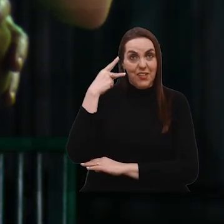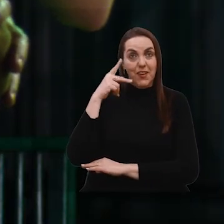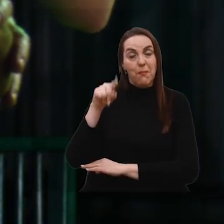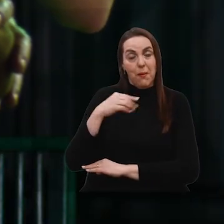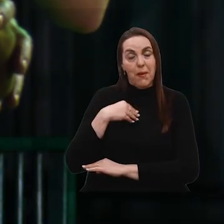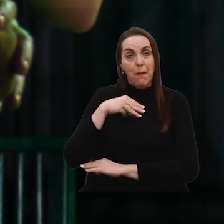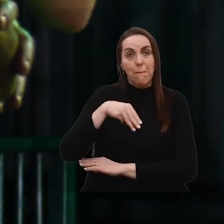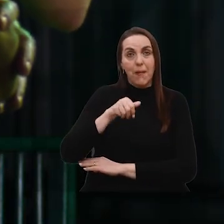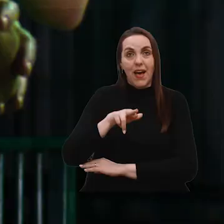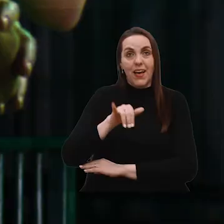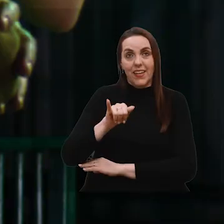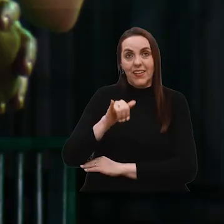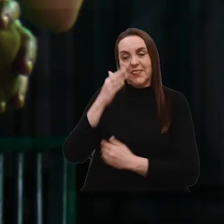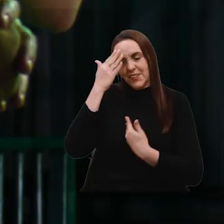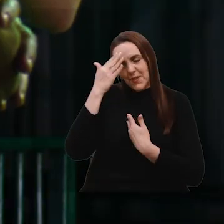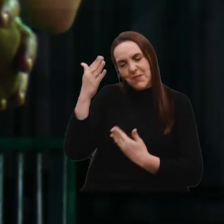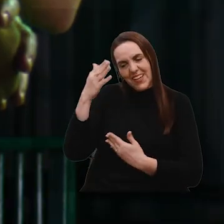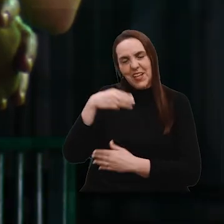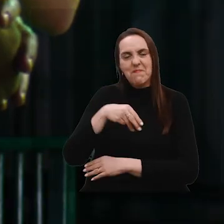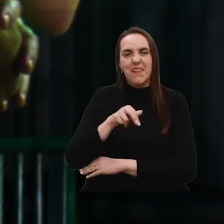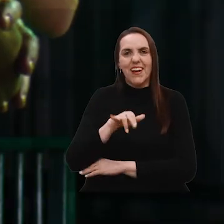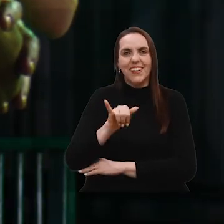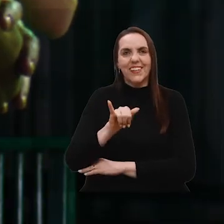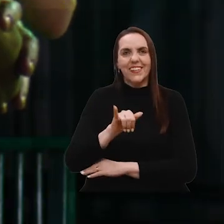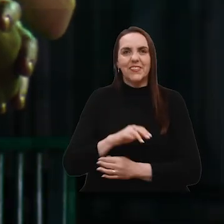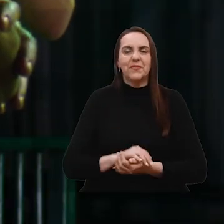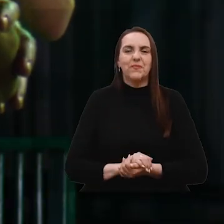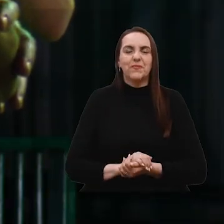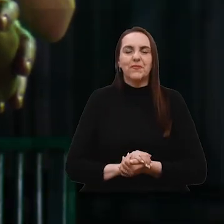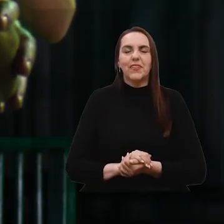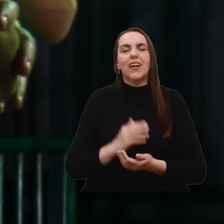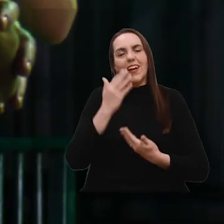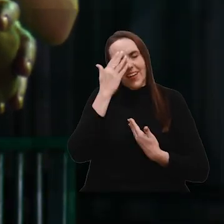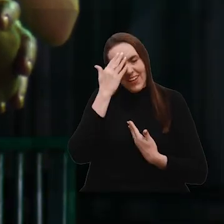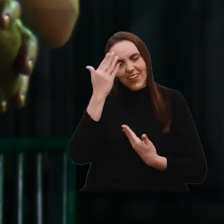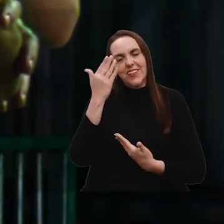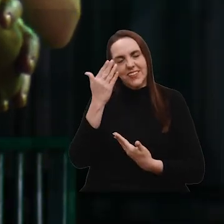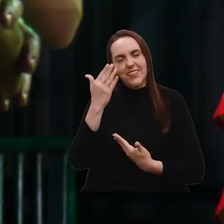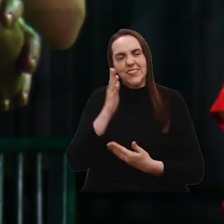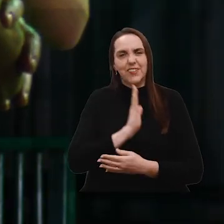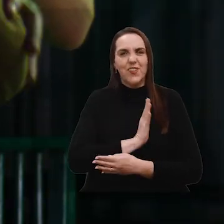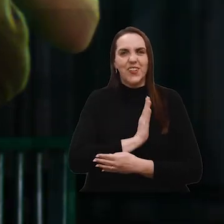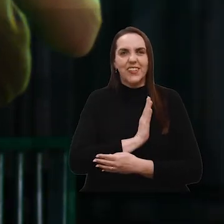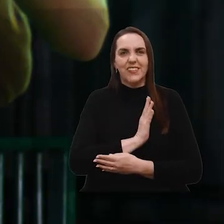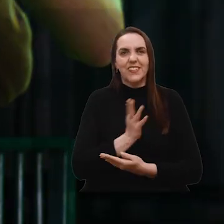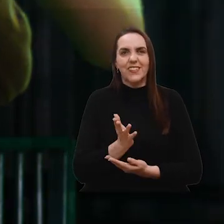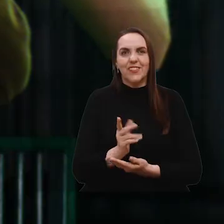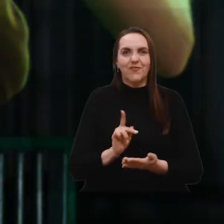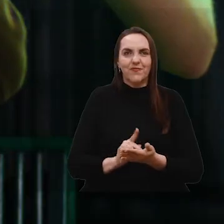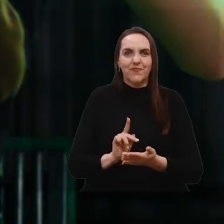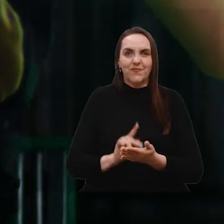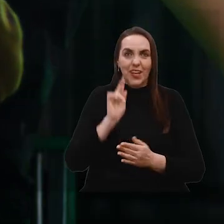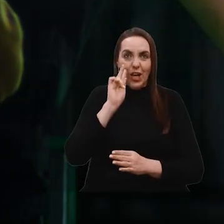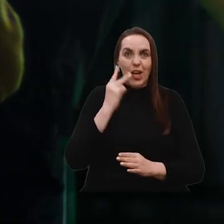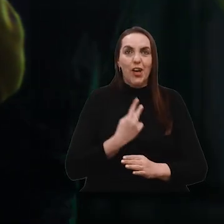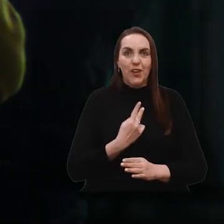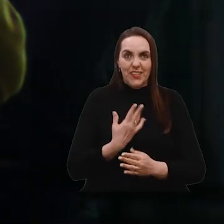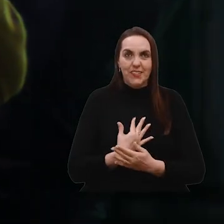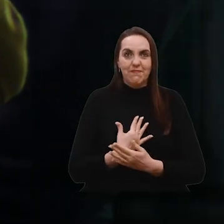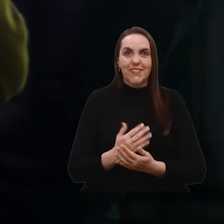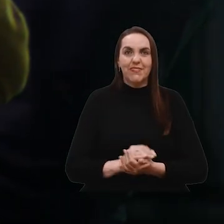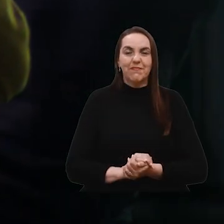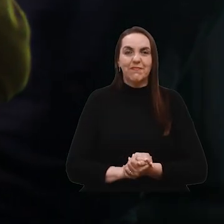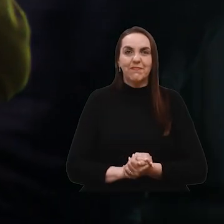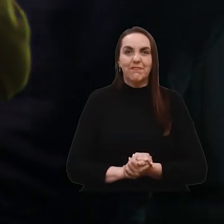mim ela não é a vereadora, para mim ela é a Mari, então, obrigada, Mari. Mas agradecer de coração por